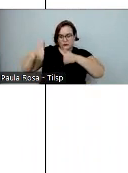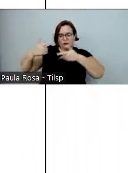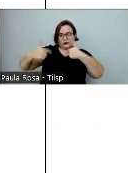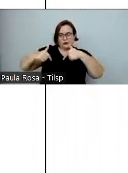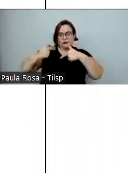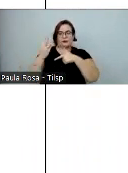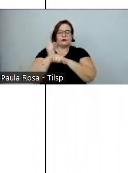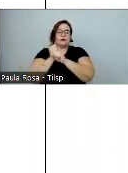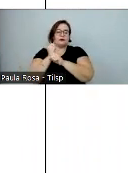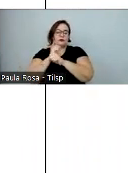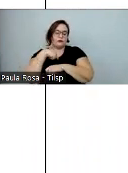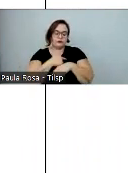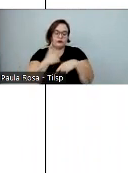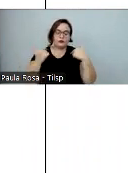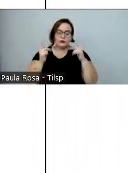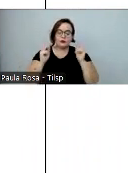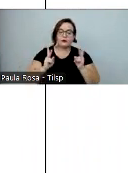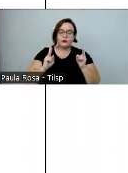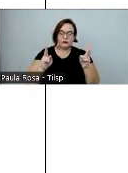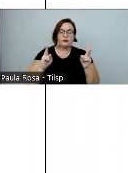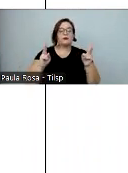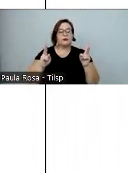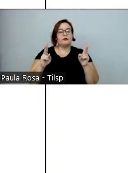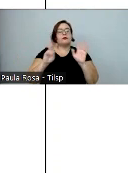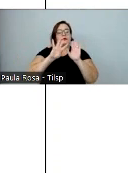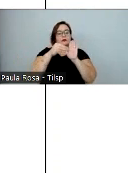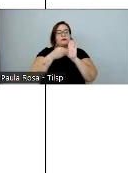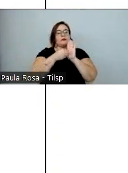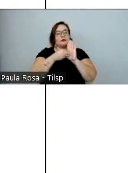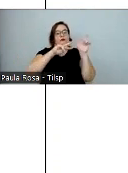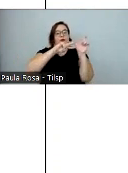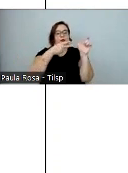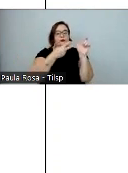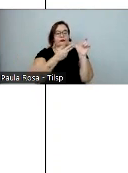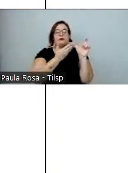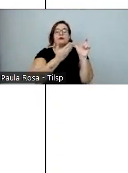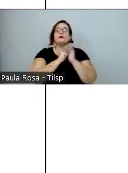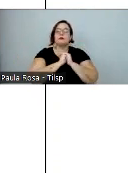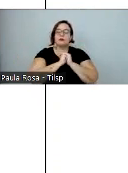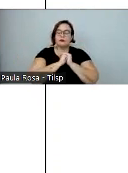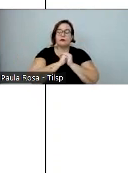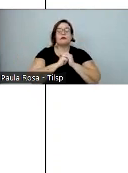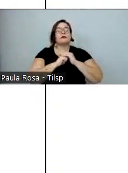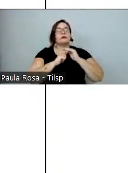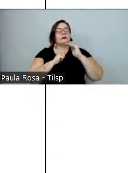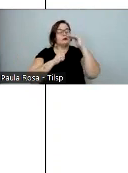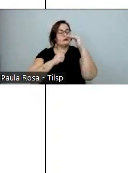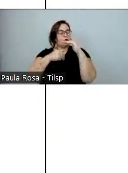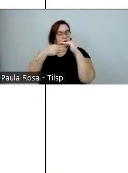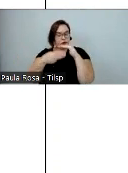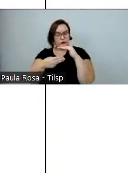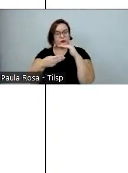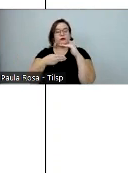no processo principalmente de implementação dessa definição primeiramente junto ao mesmo nós já temos o reconhecimento